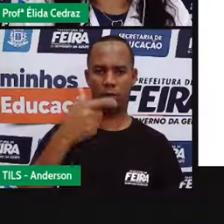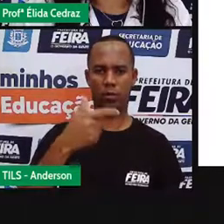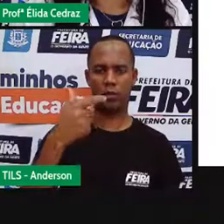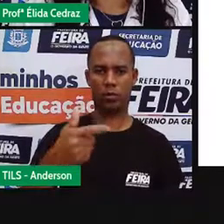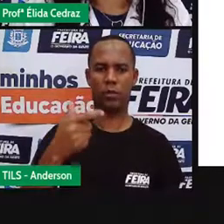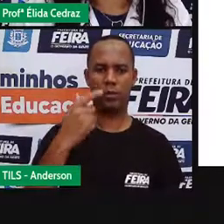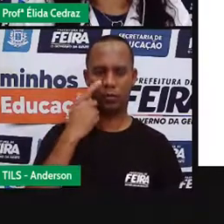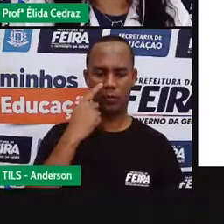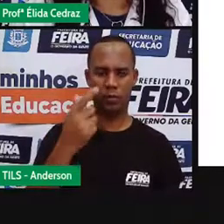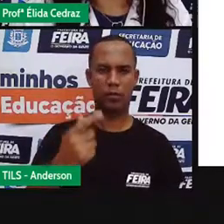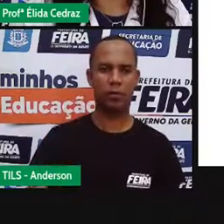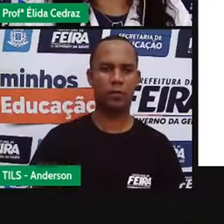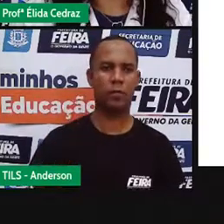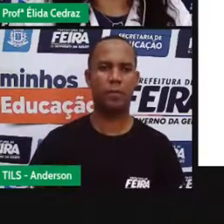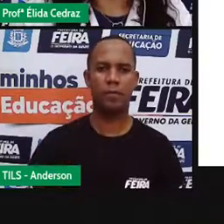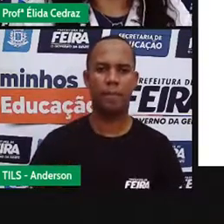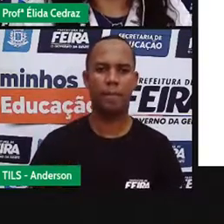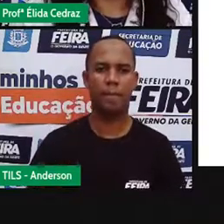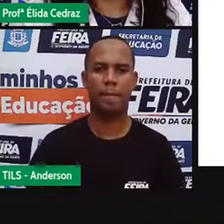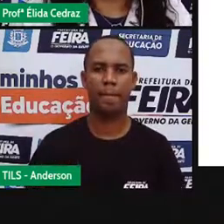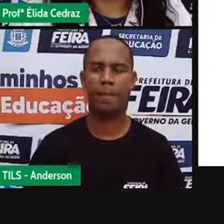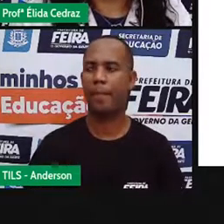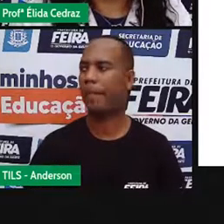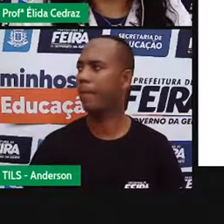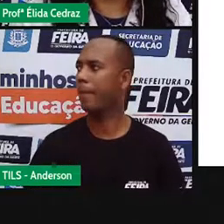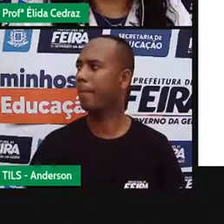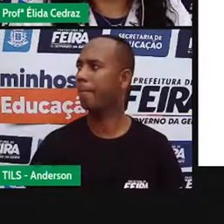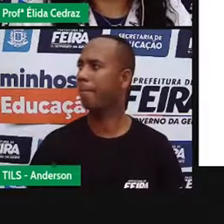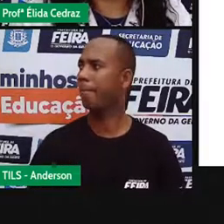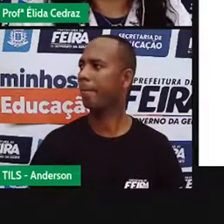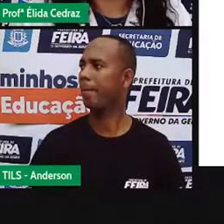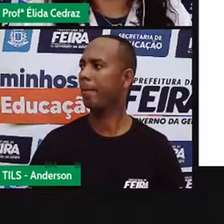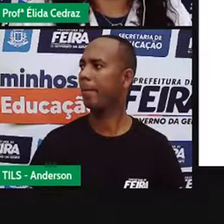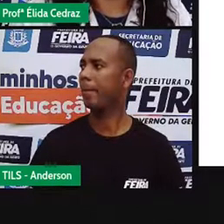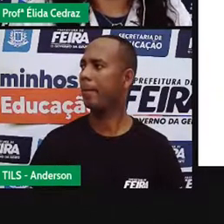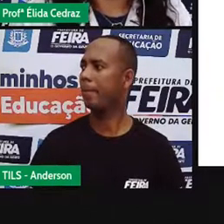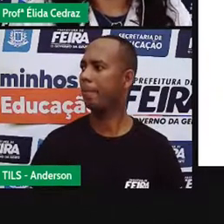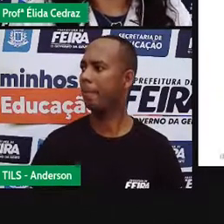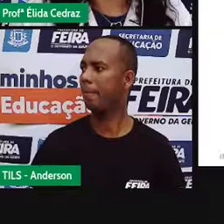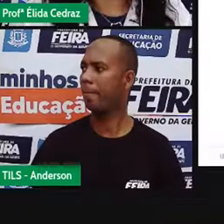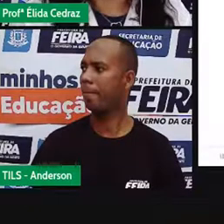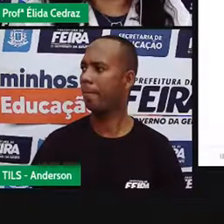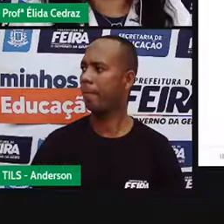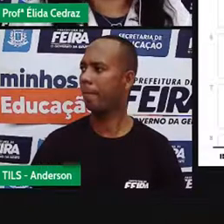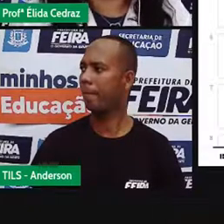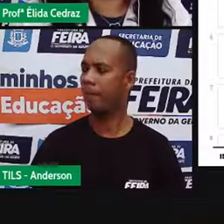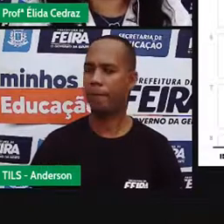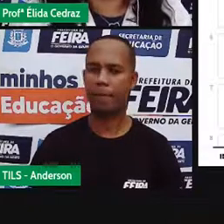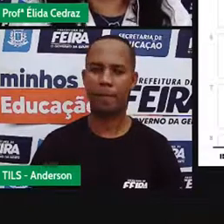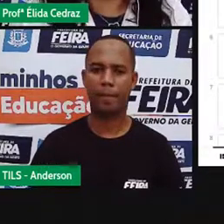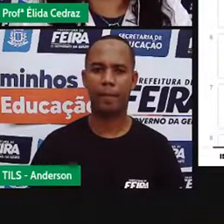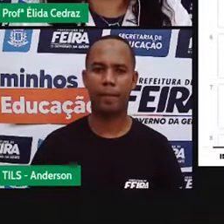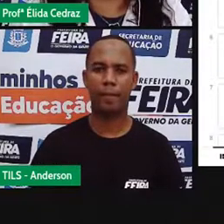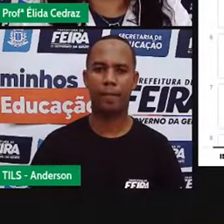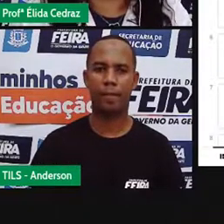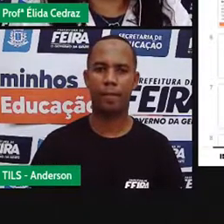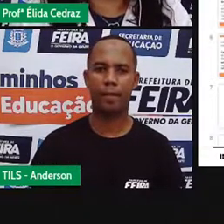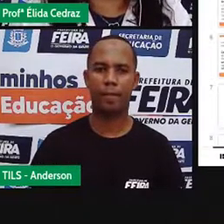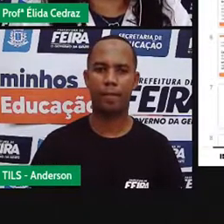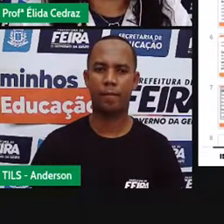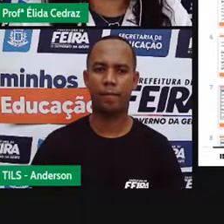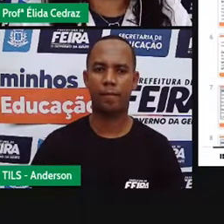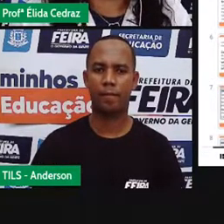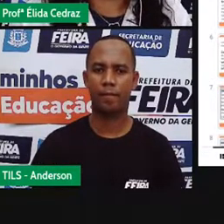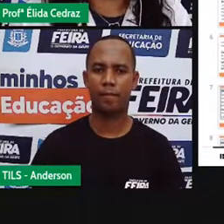1822. Tá me ouvindo? Tô te ouvindo. A gente pode começar do início? Pode sim. Depois, Não, pronto. tu